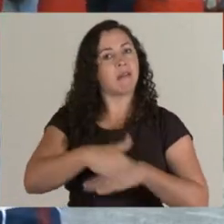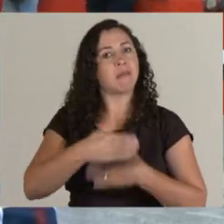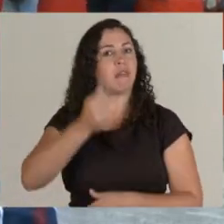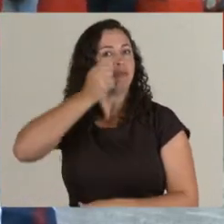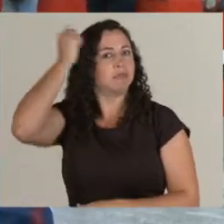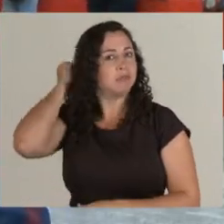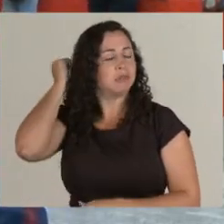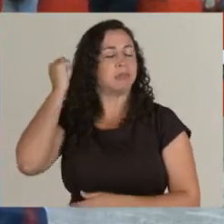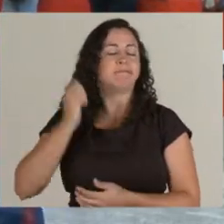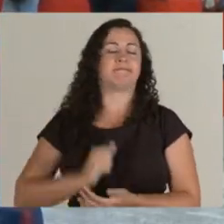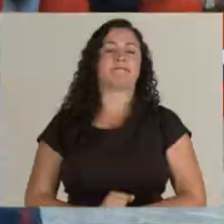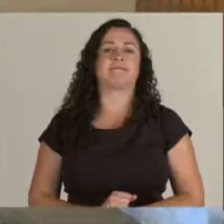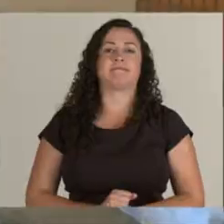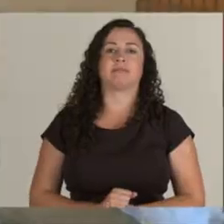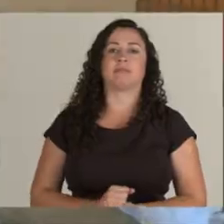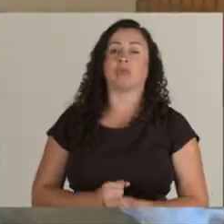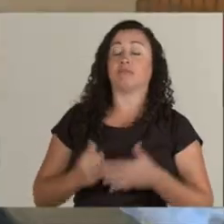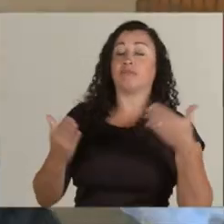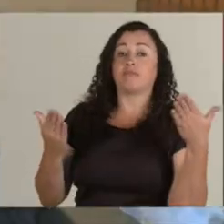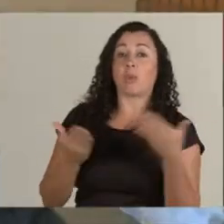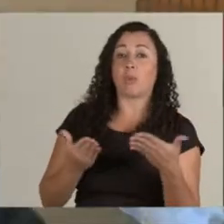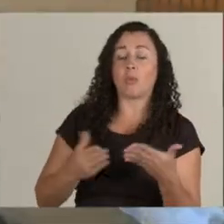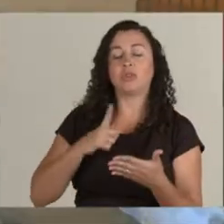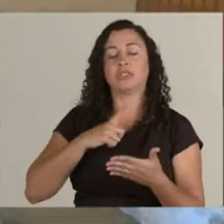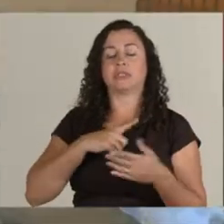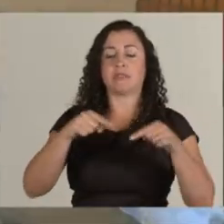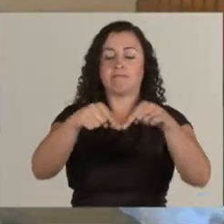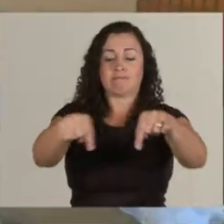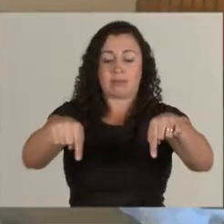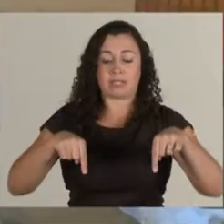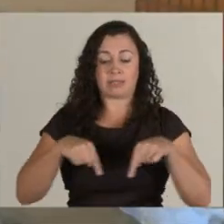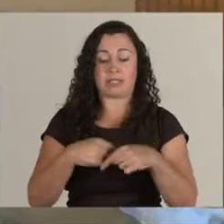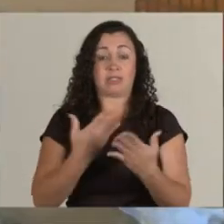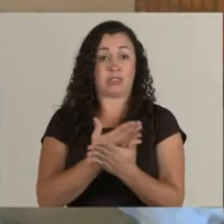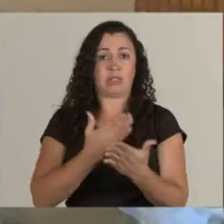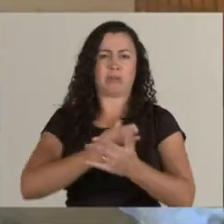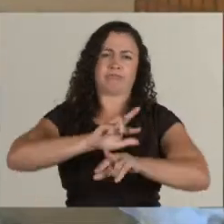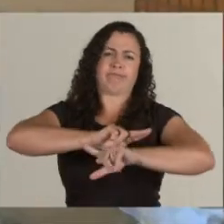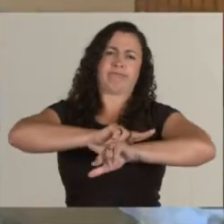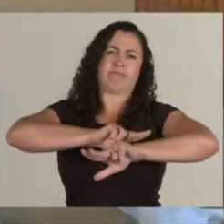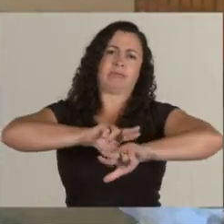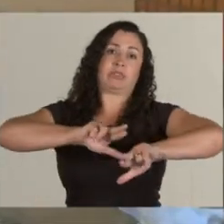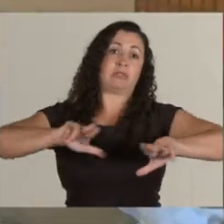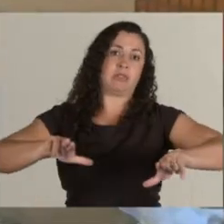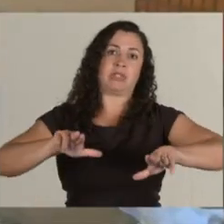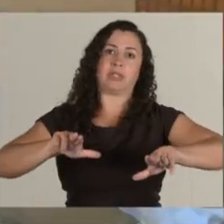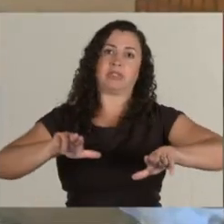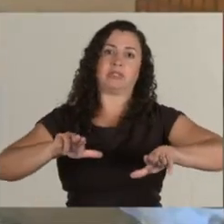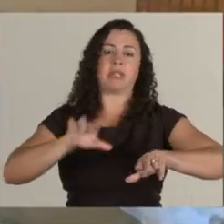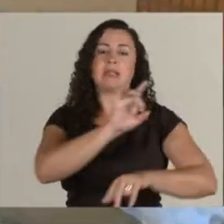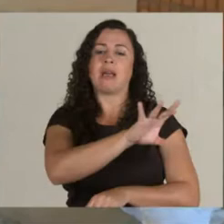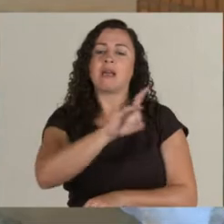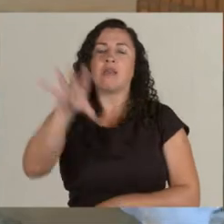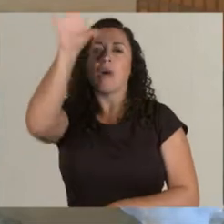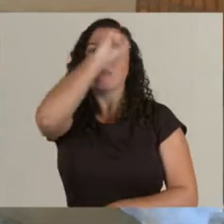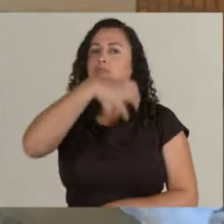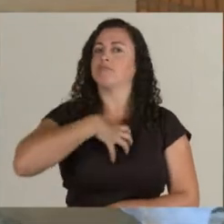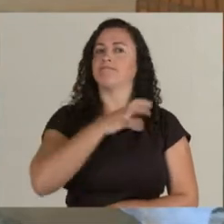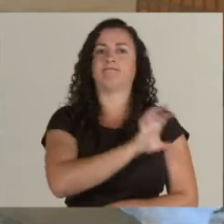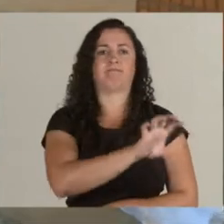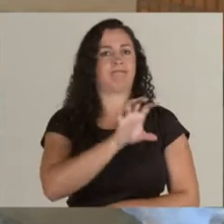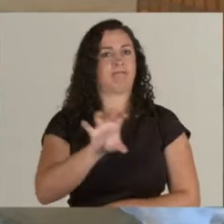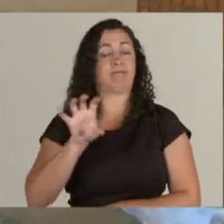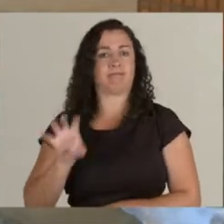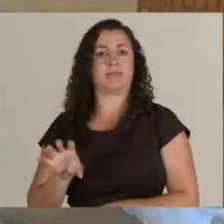tentar, né, o vestibular. Hoje a gente trabalha com uma sala de aula que é muito heterogênea em questão de